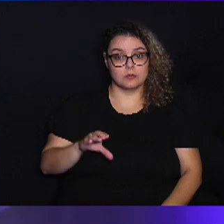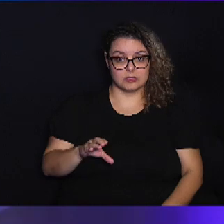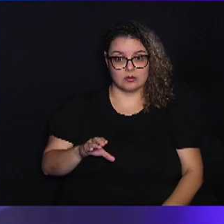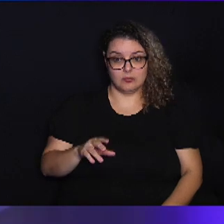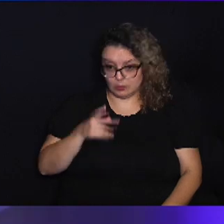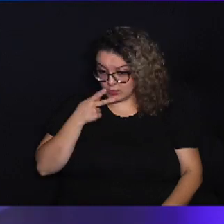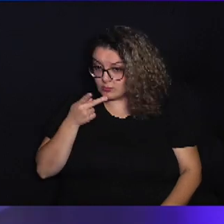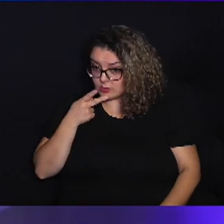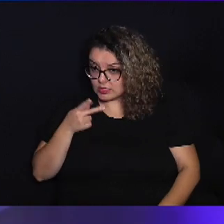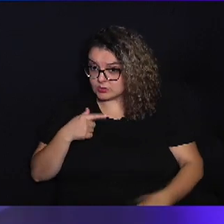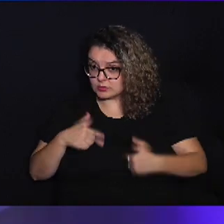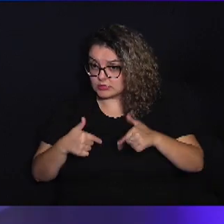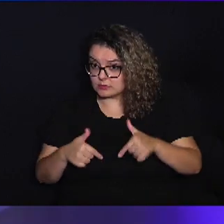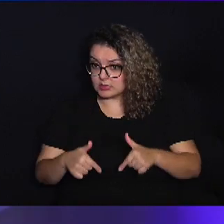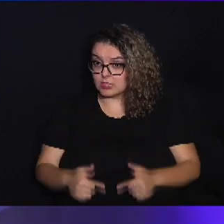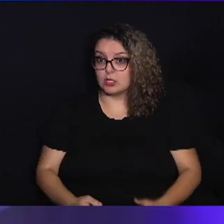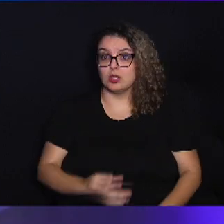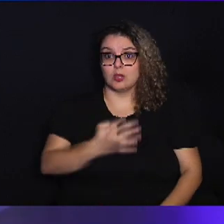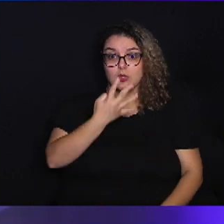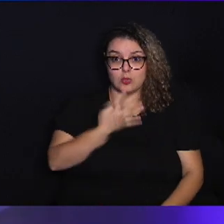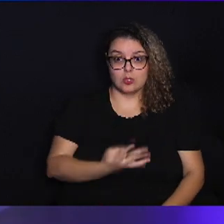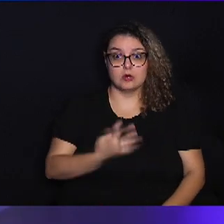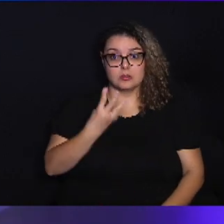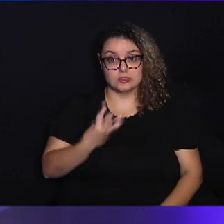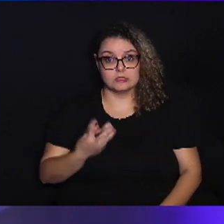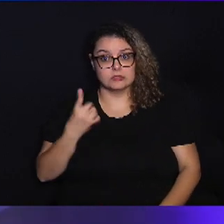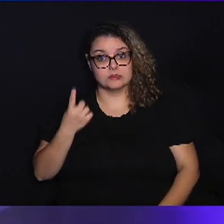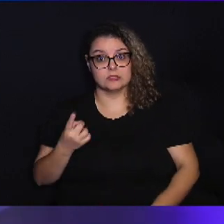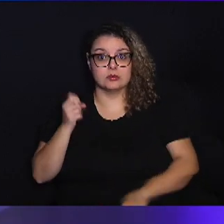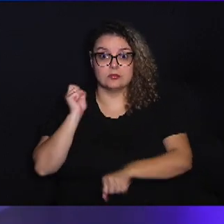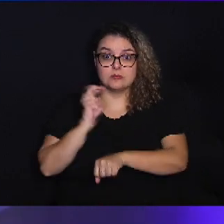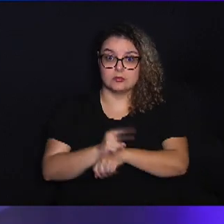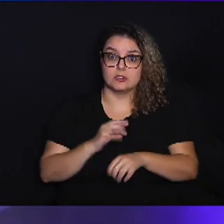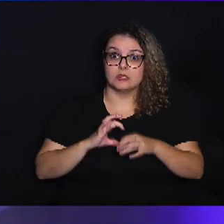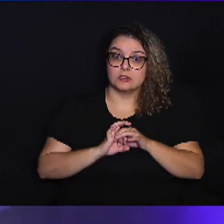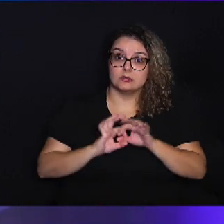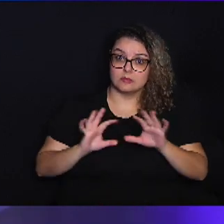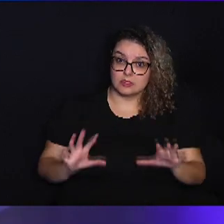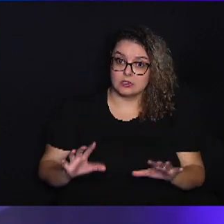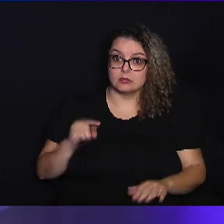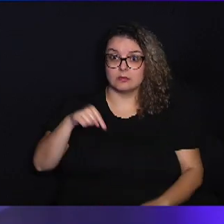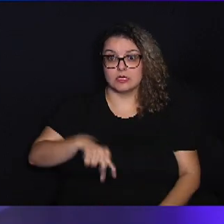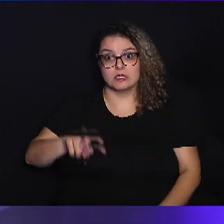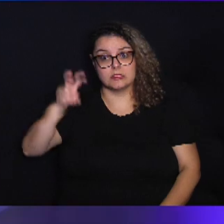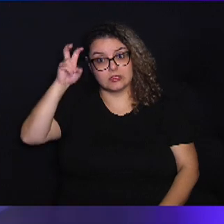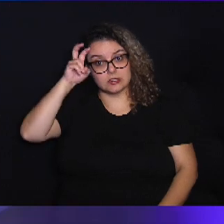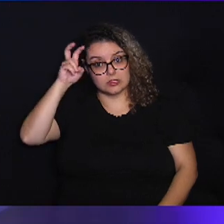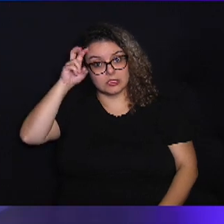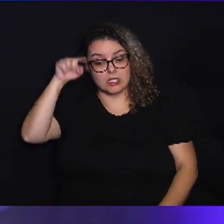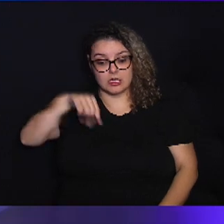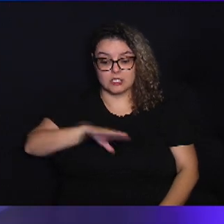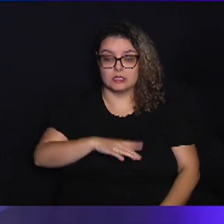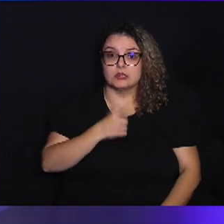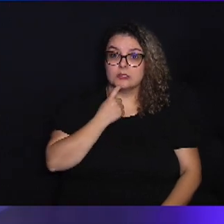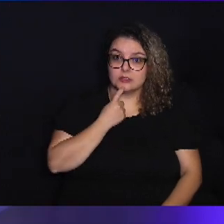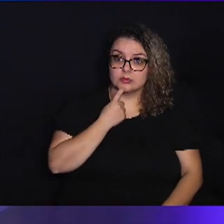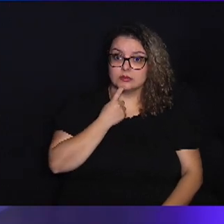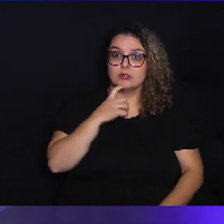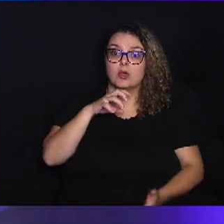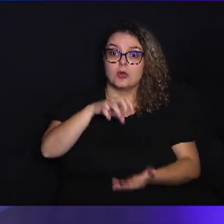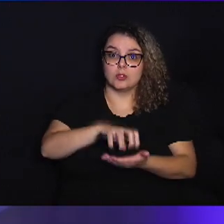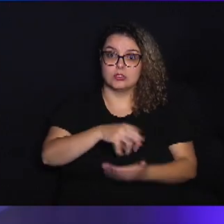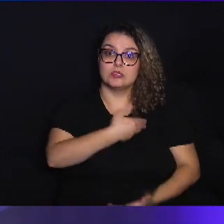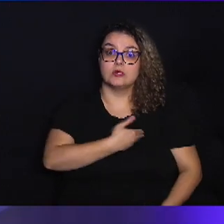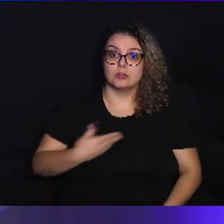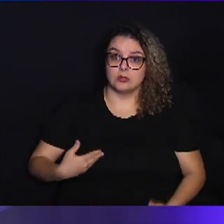falar sobre emprego? 431 vagas disponíveis para esta quinta-feira aqui em Campinas, no Centro Público